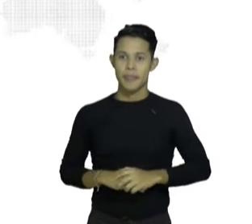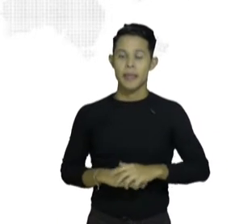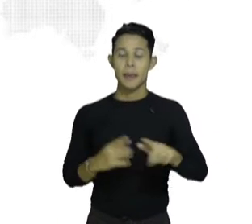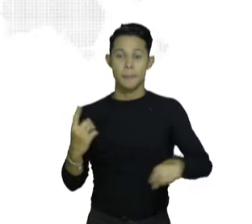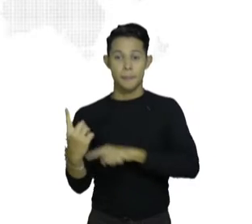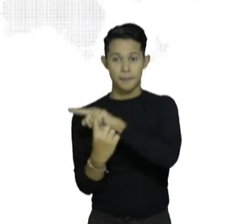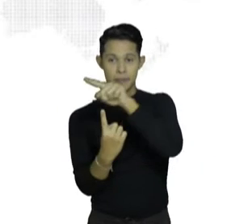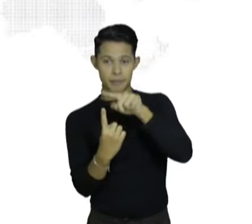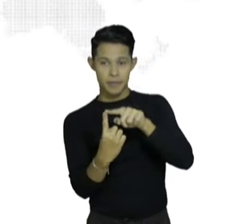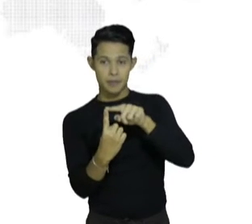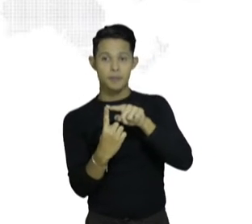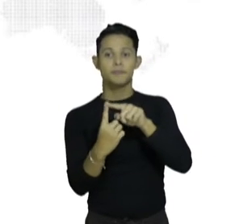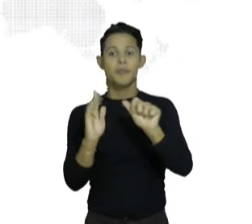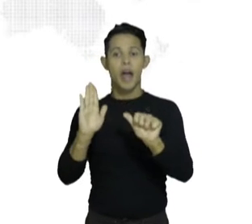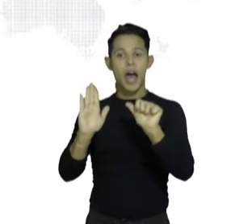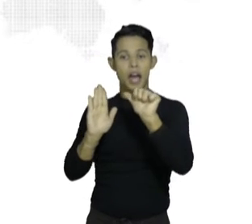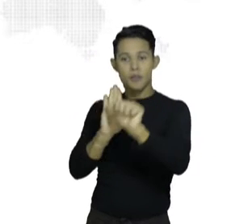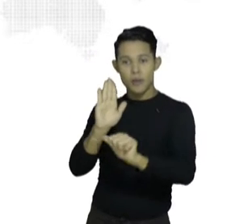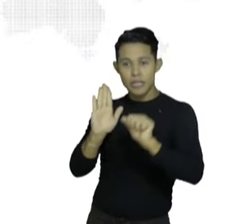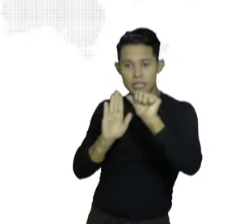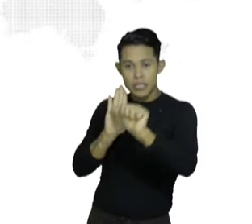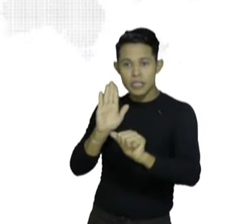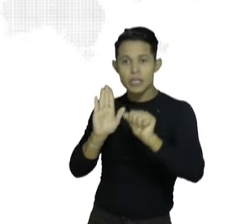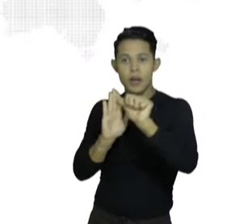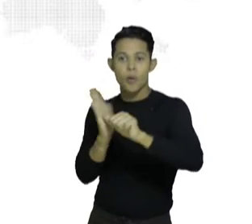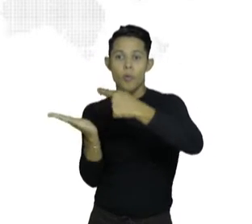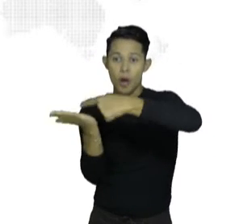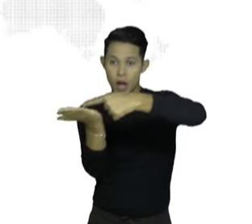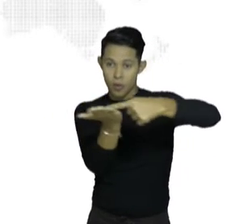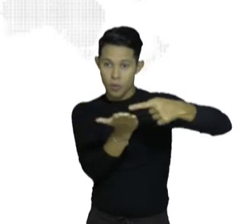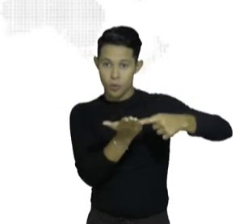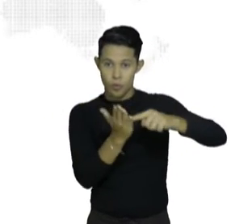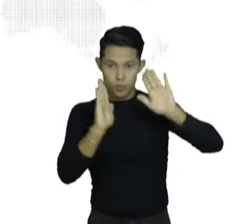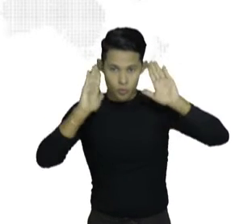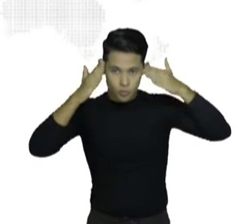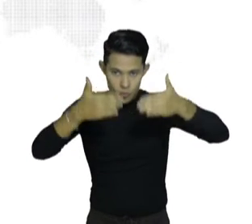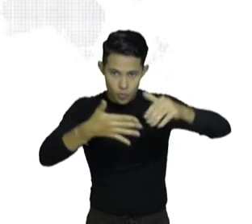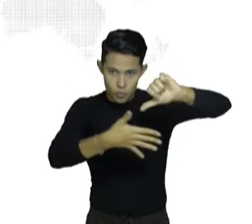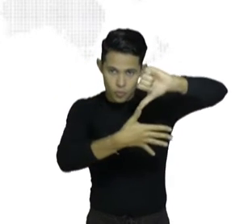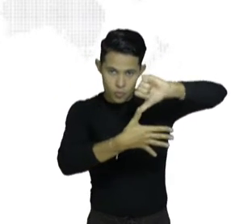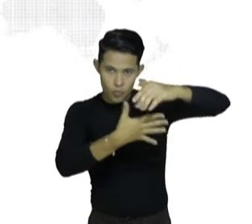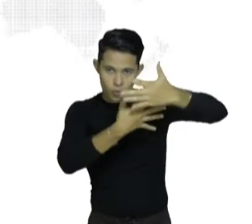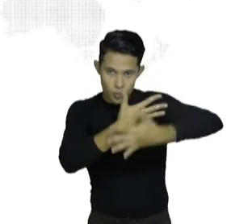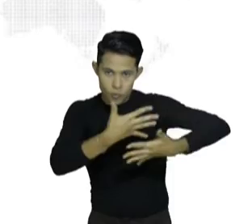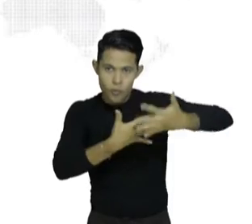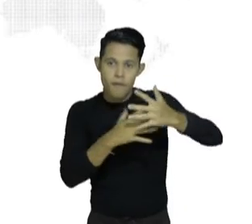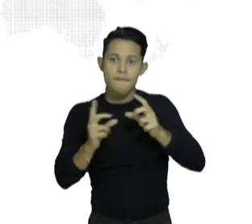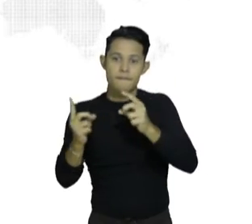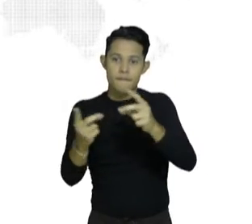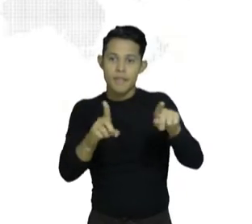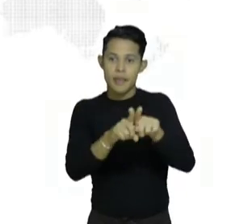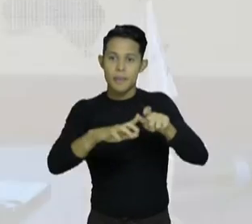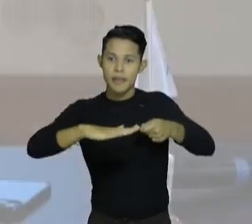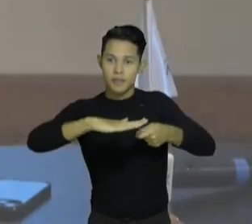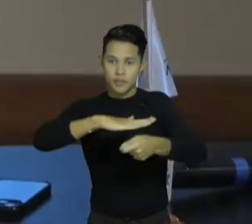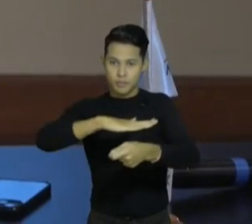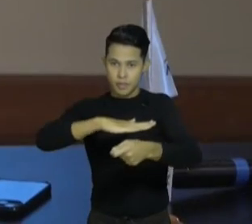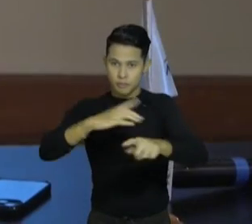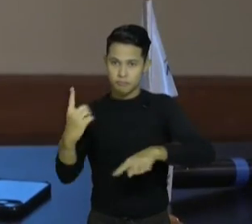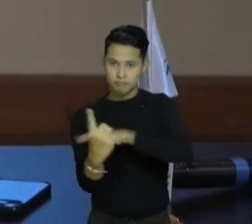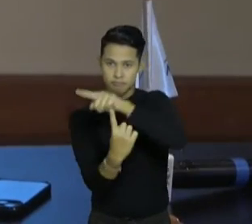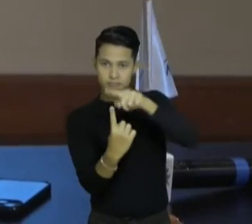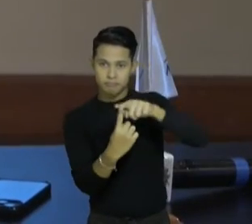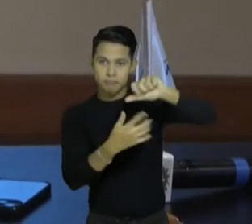lugar atualização dos acordos aqui tô falando de América do Sul de comércio investimento primeiro Mercosul